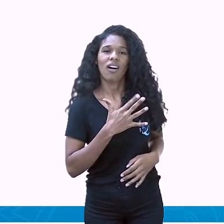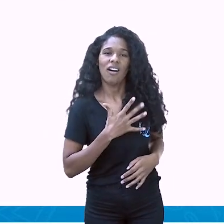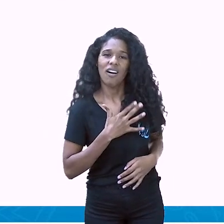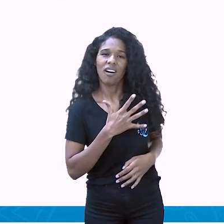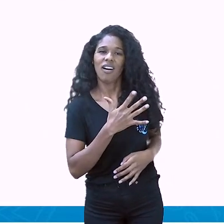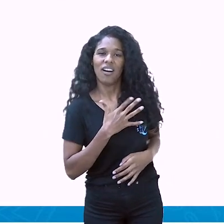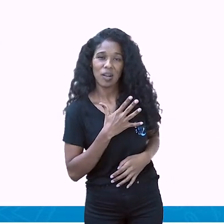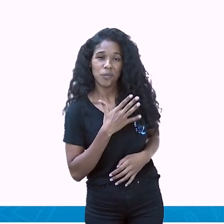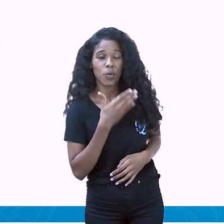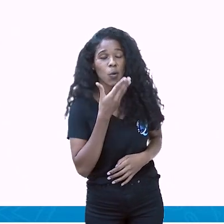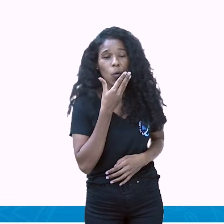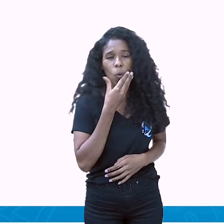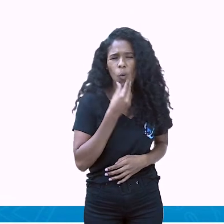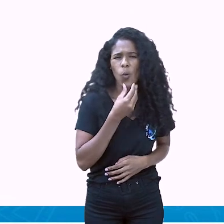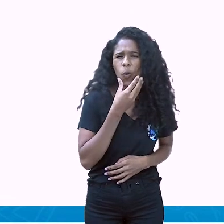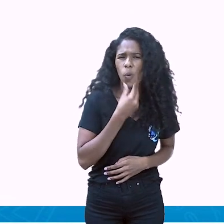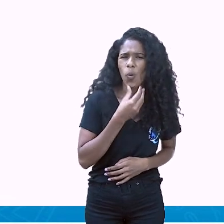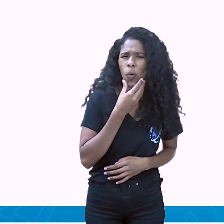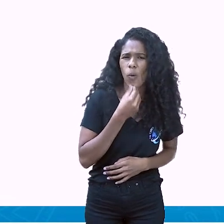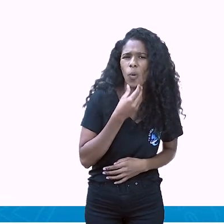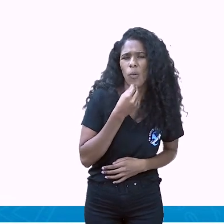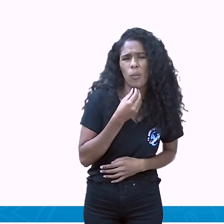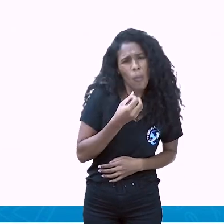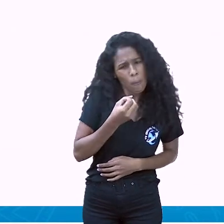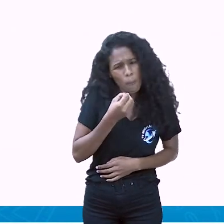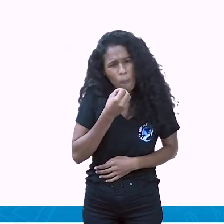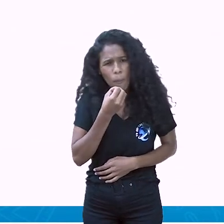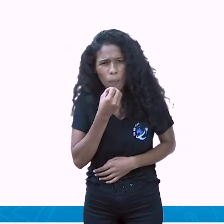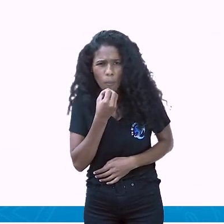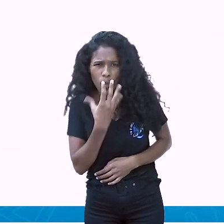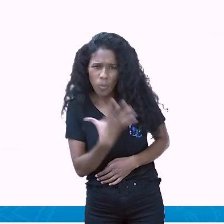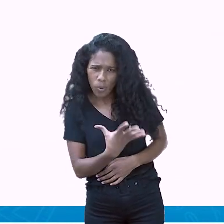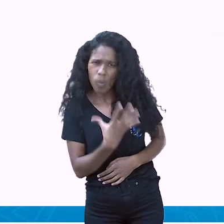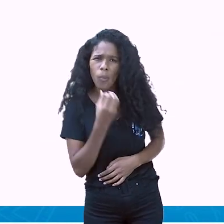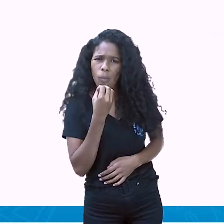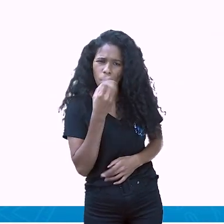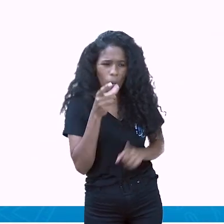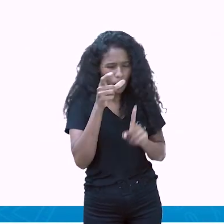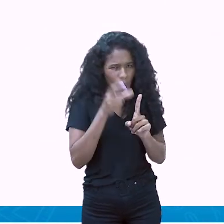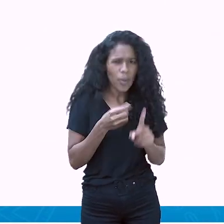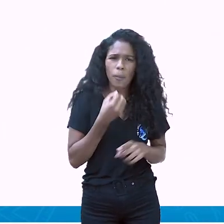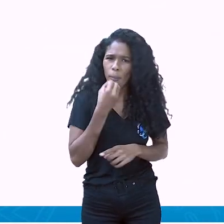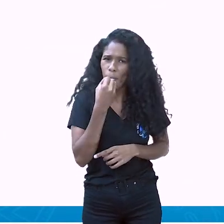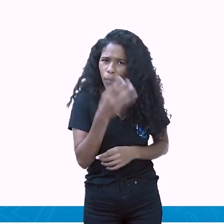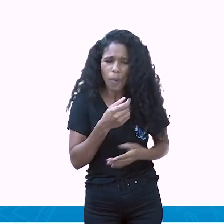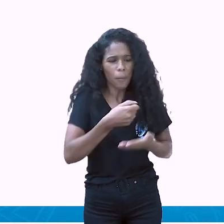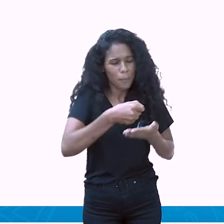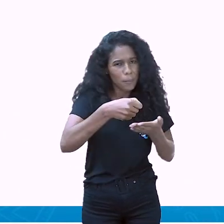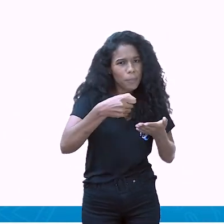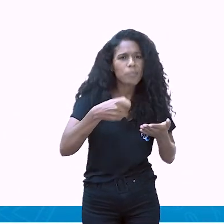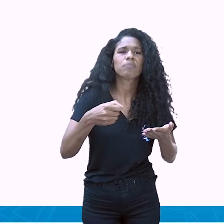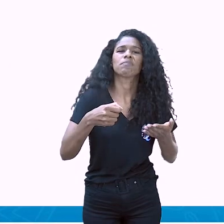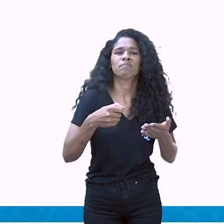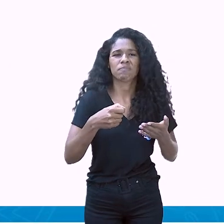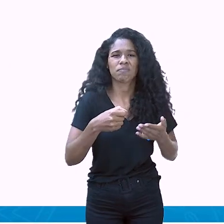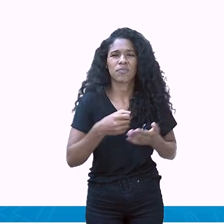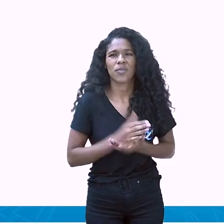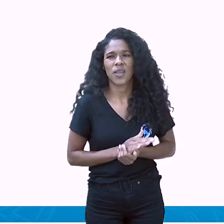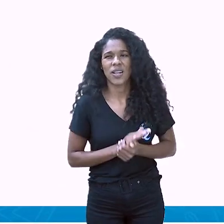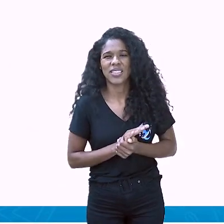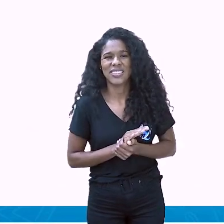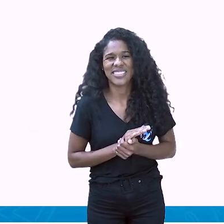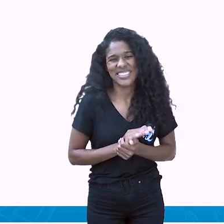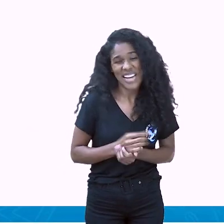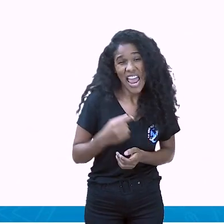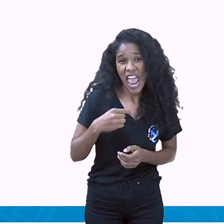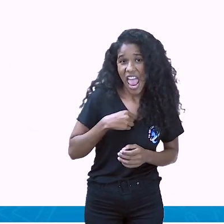em português e redação. Os outros conteúdos que lutem, né? Para fazer ele ficar bom também. Pitu, já tô